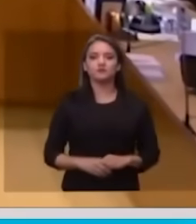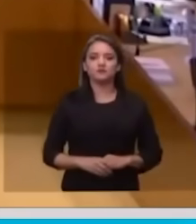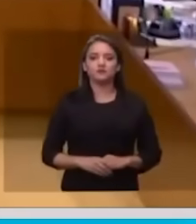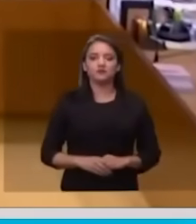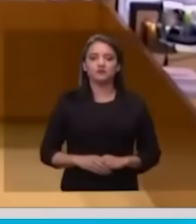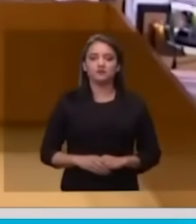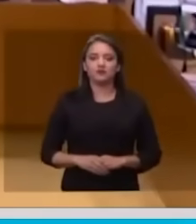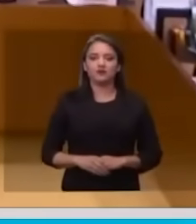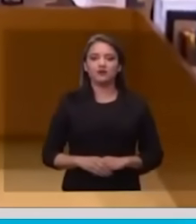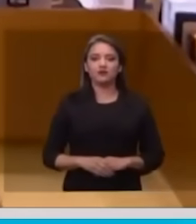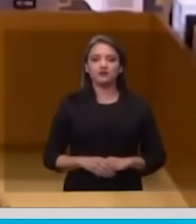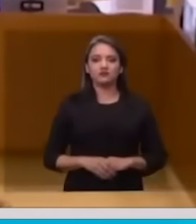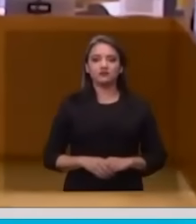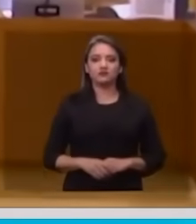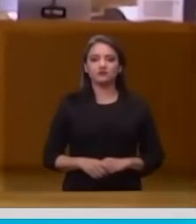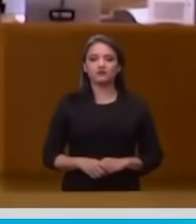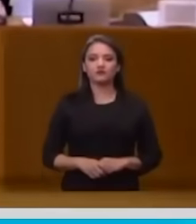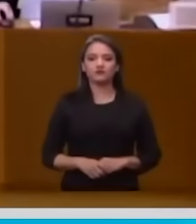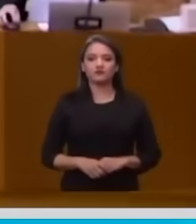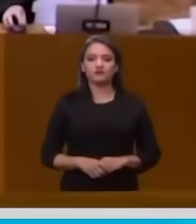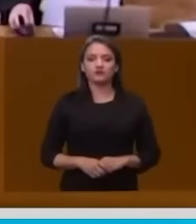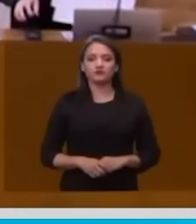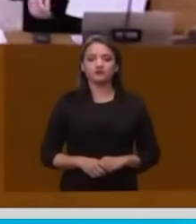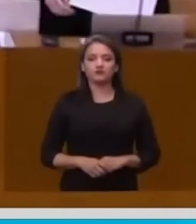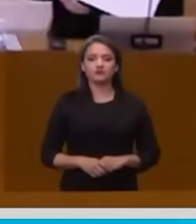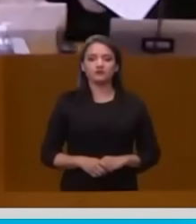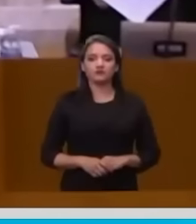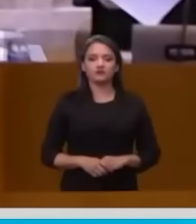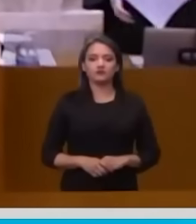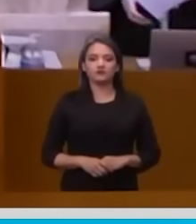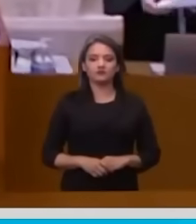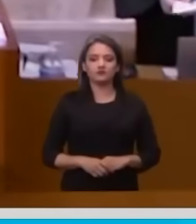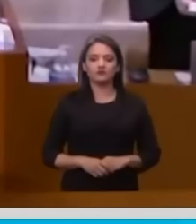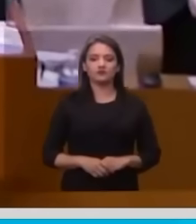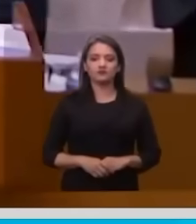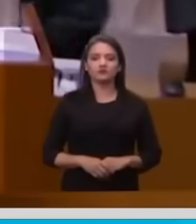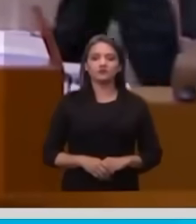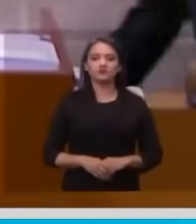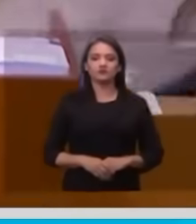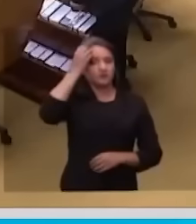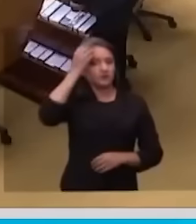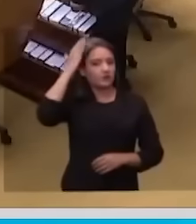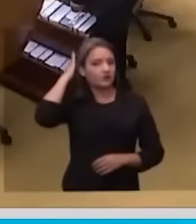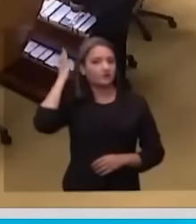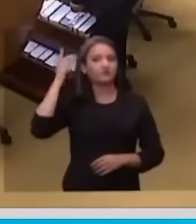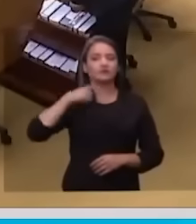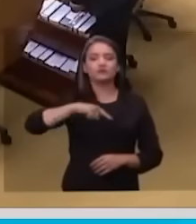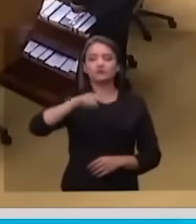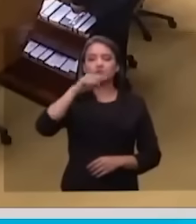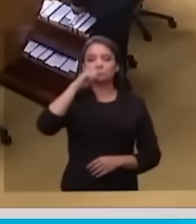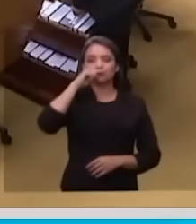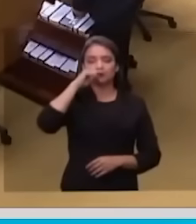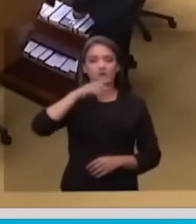conseguiria o resultado, já que é necessário cerca de 49 votos. O resultado de ontem ficou em